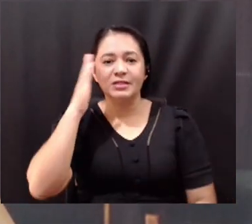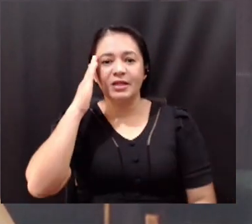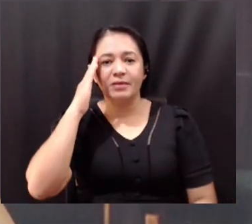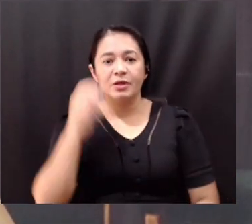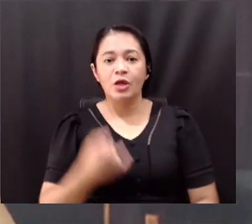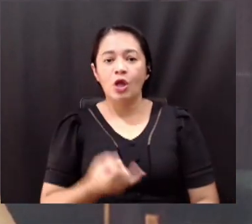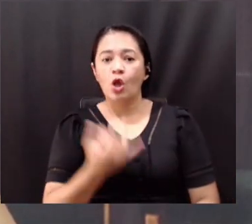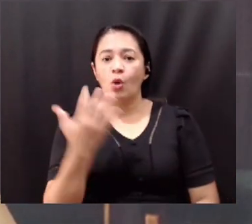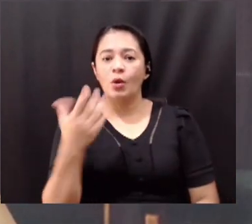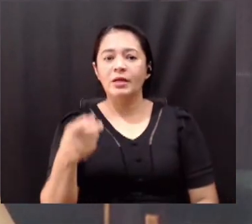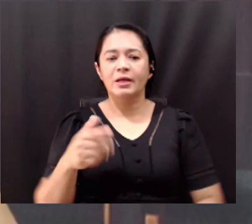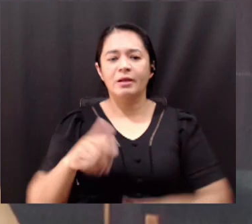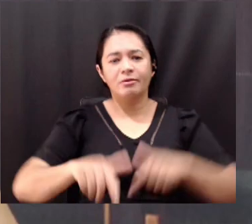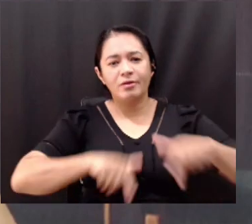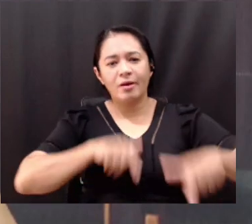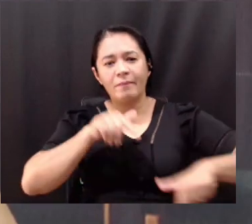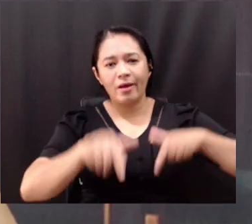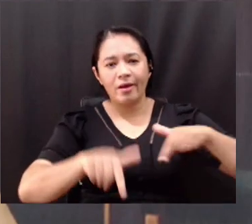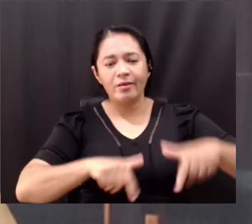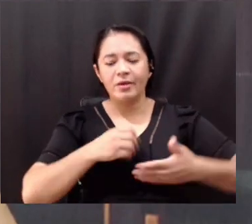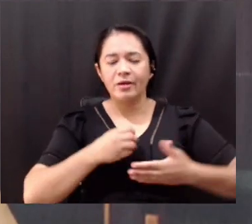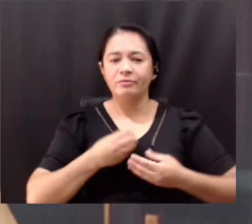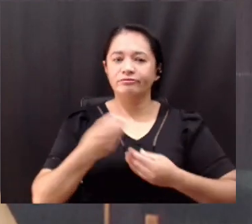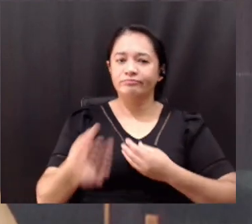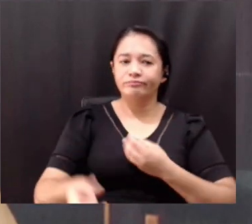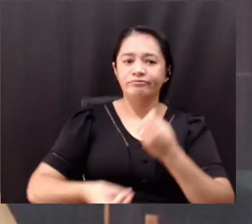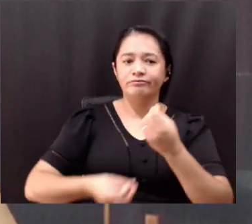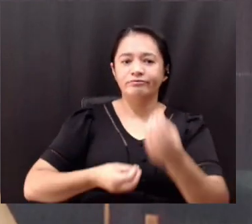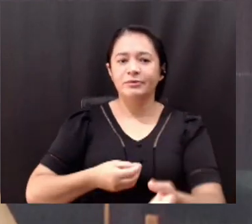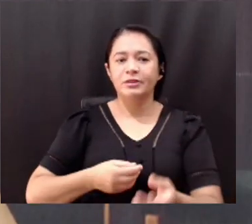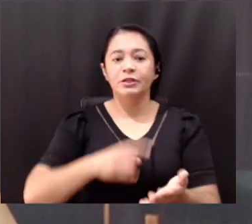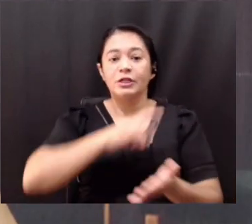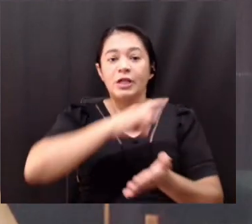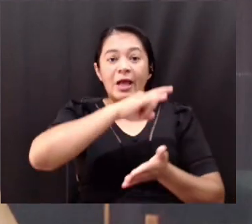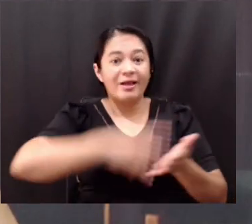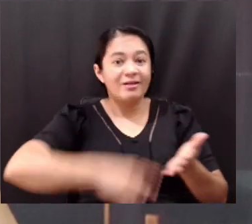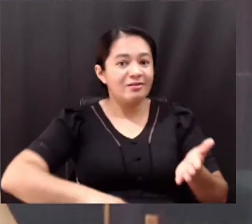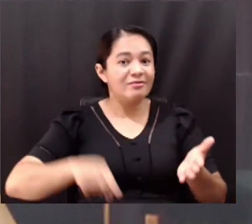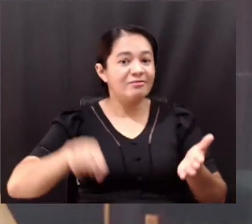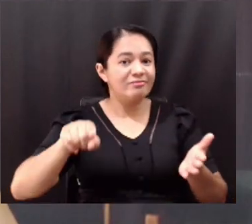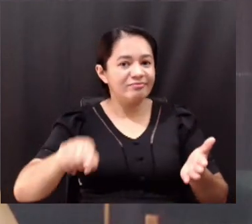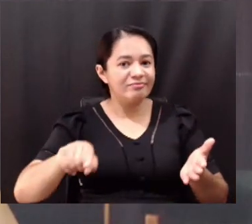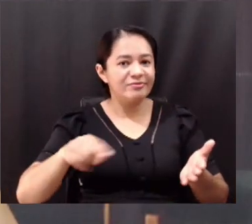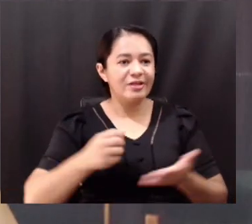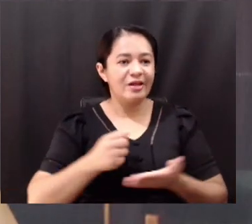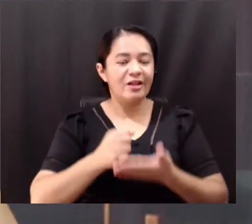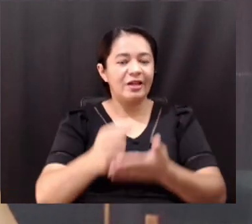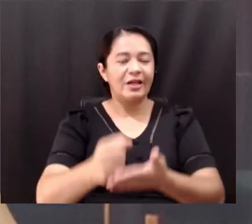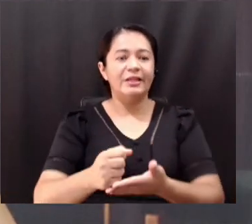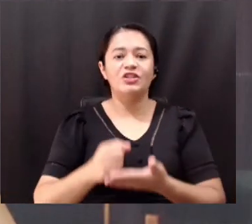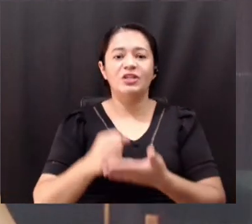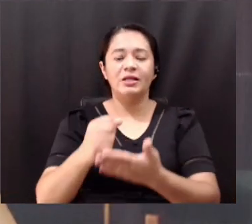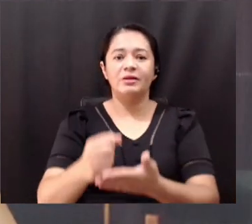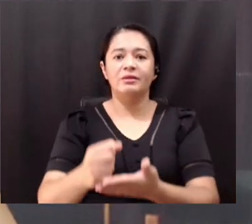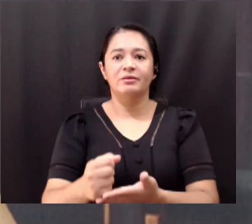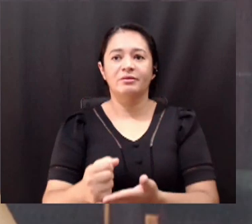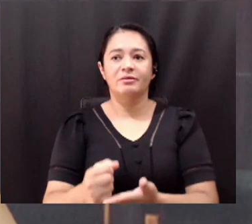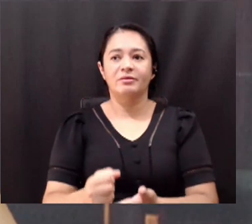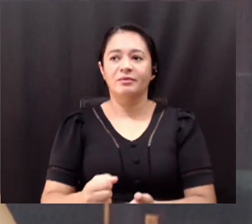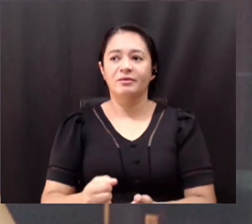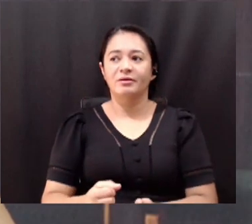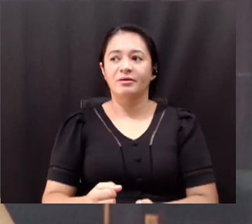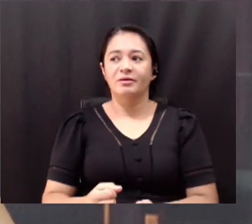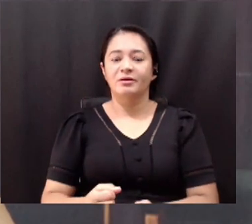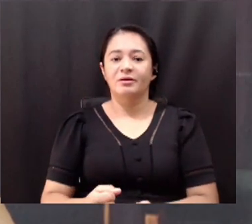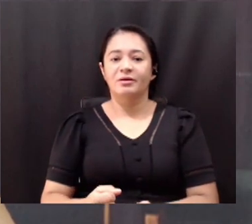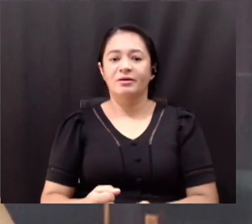ela está entregando, o número de atestados que aquela pessoa entrega, o tipo de atestado que vem para a